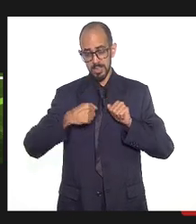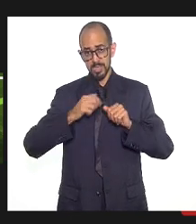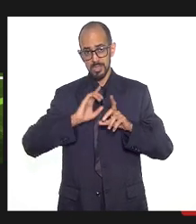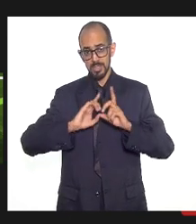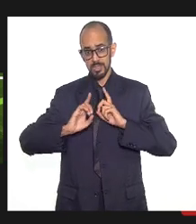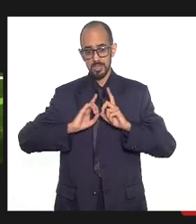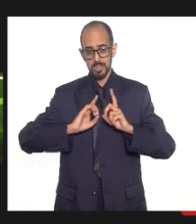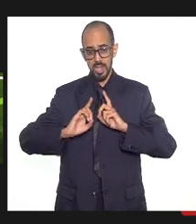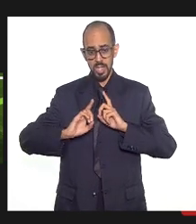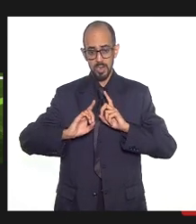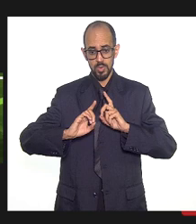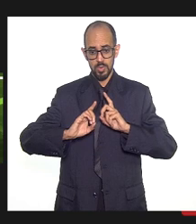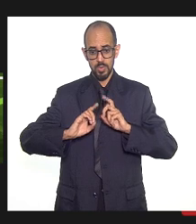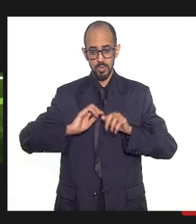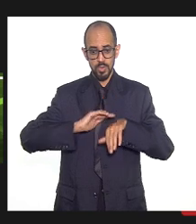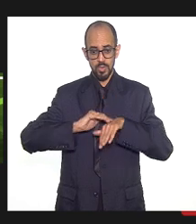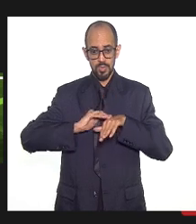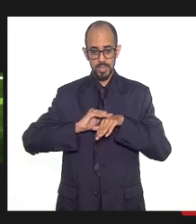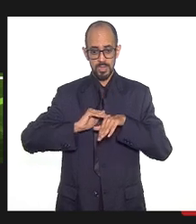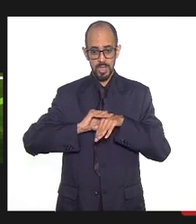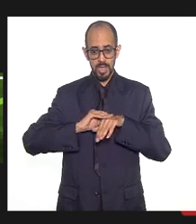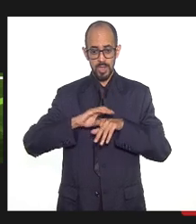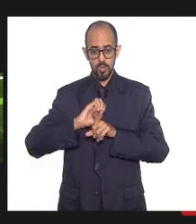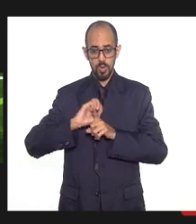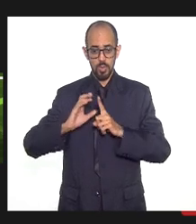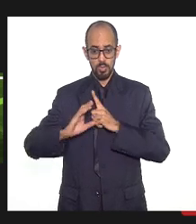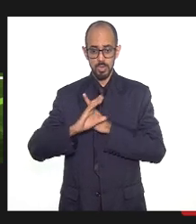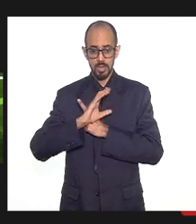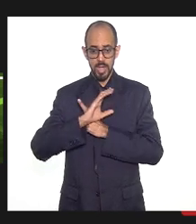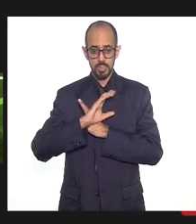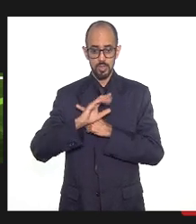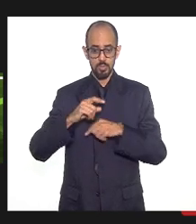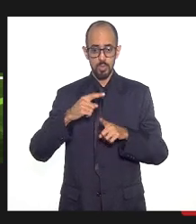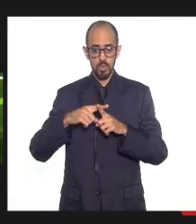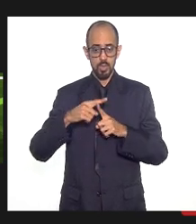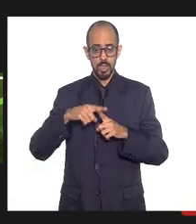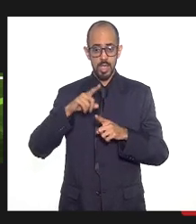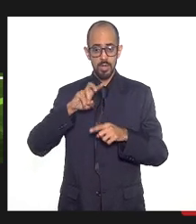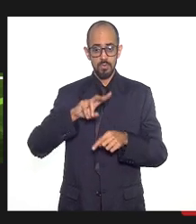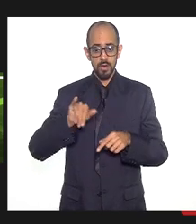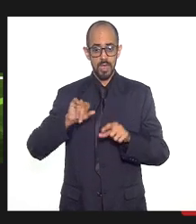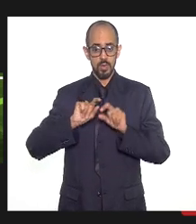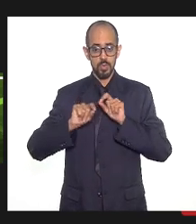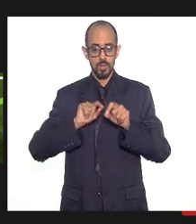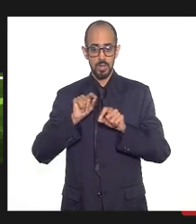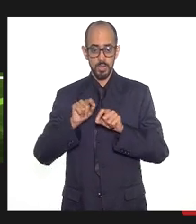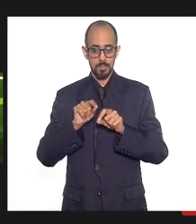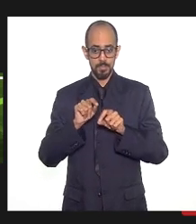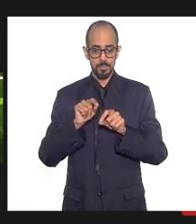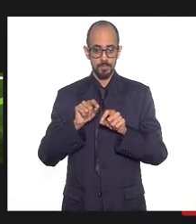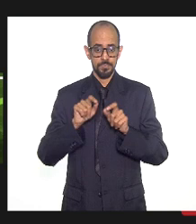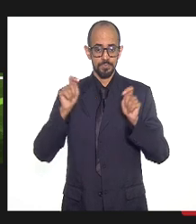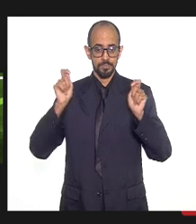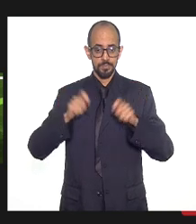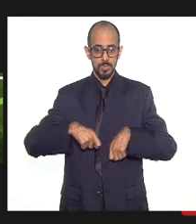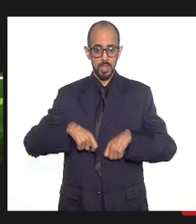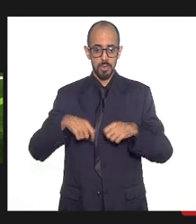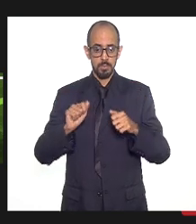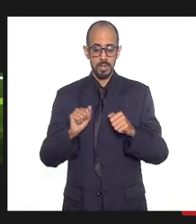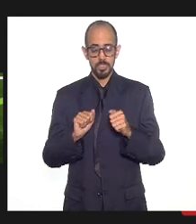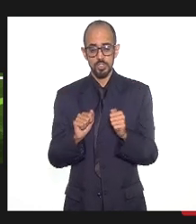diálogo com a comunidade, porque aí vai ter como a gente